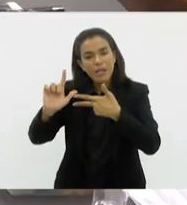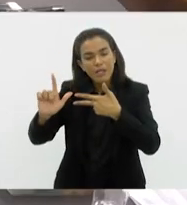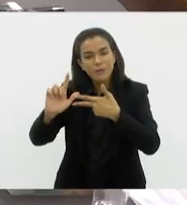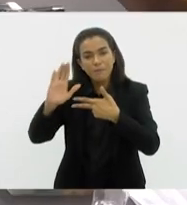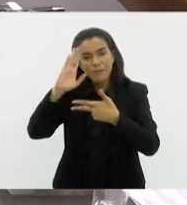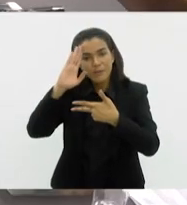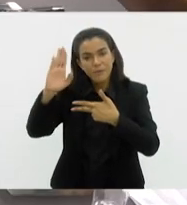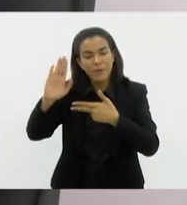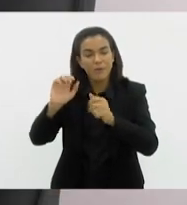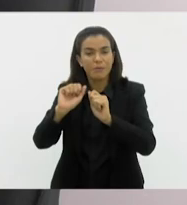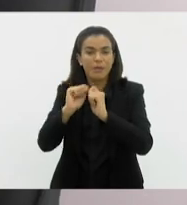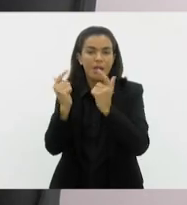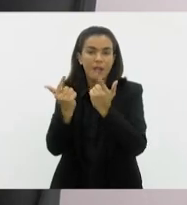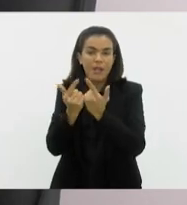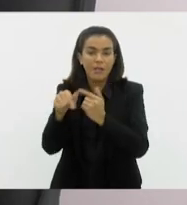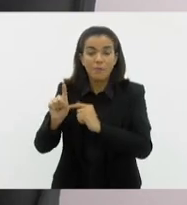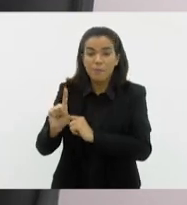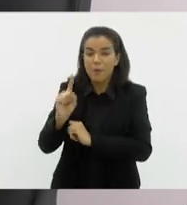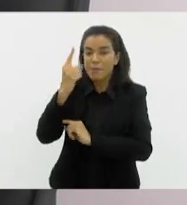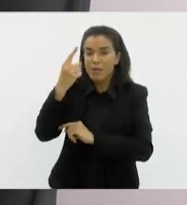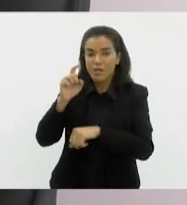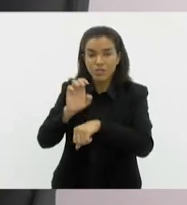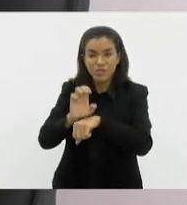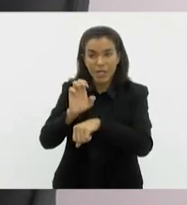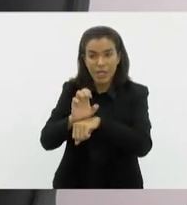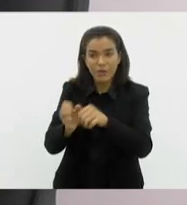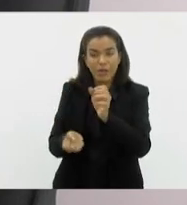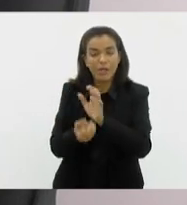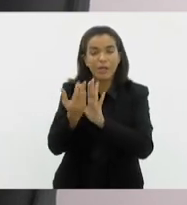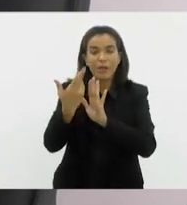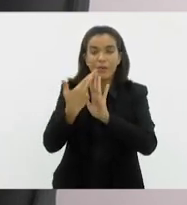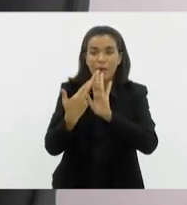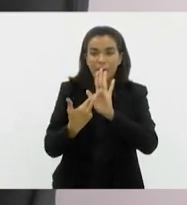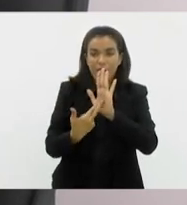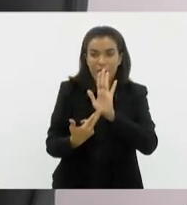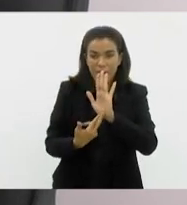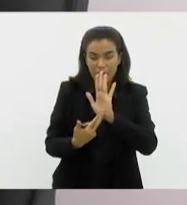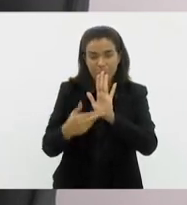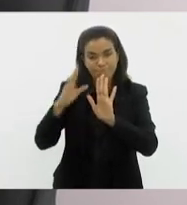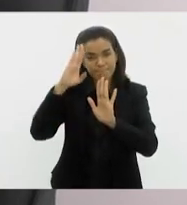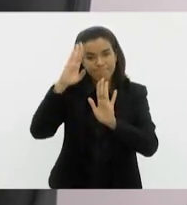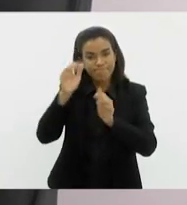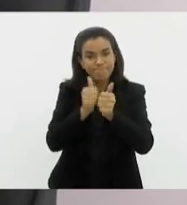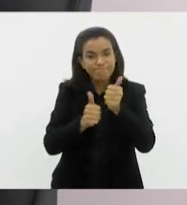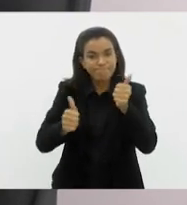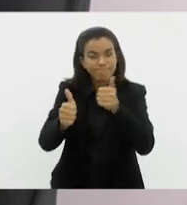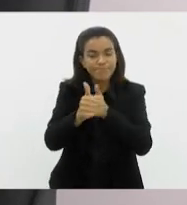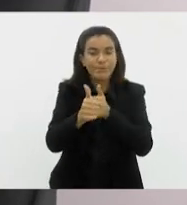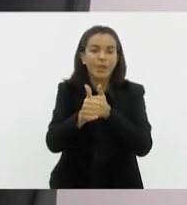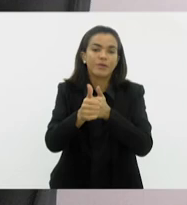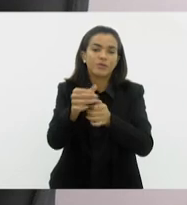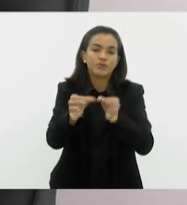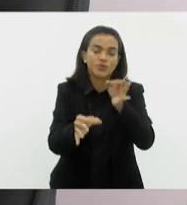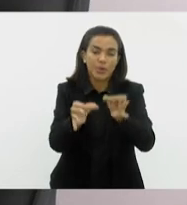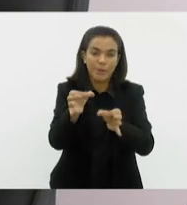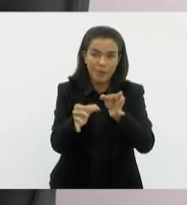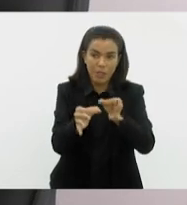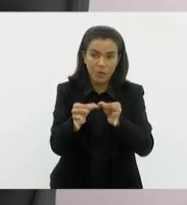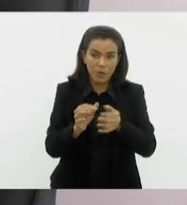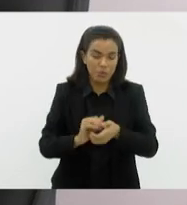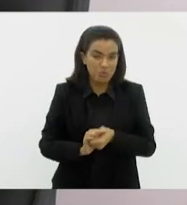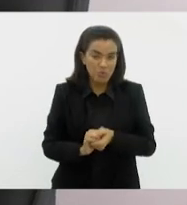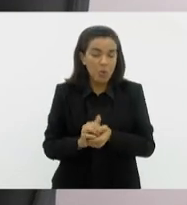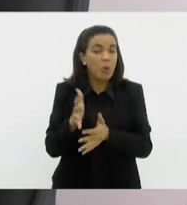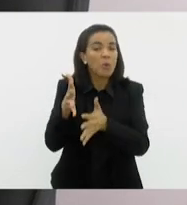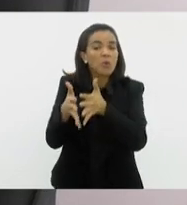especialmente aqui na Assembleia do Rio, que foi o primeiro estado da federação a criar um regramento para dar prioridade na tramitação processual. Isso não atinge a tramitação